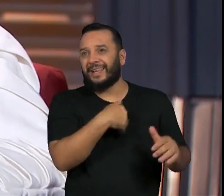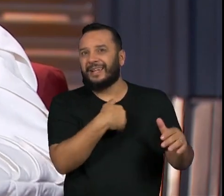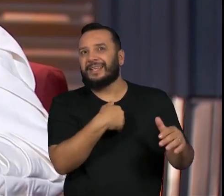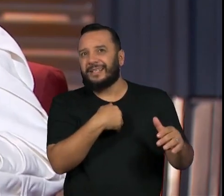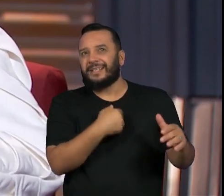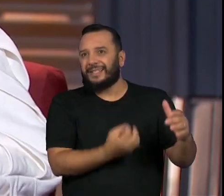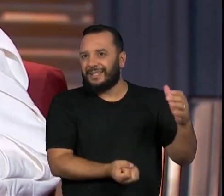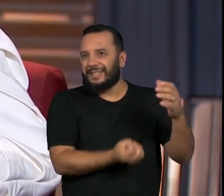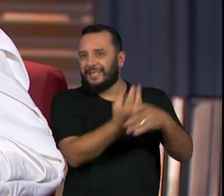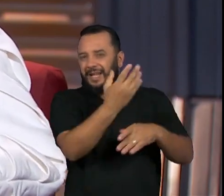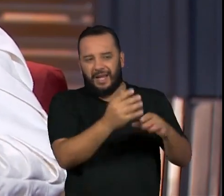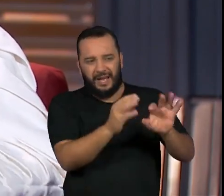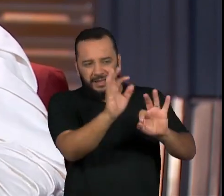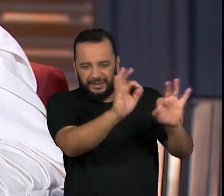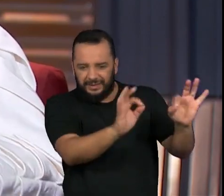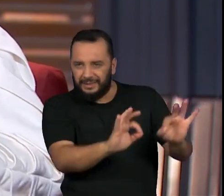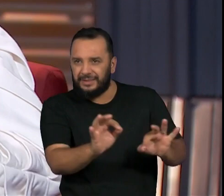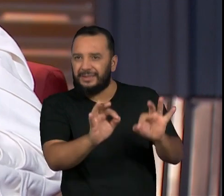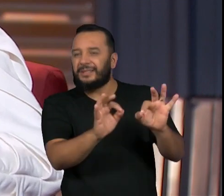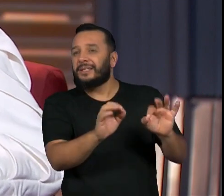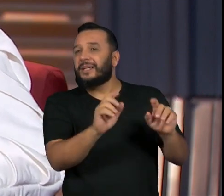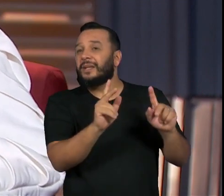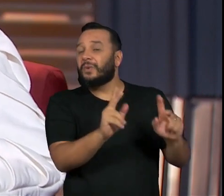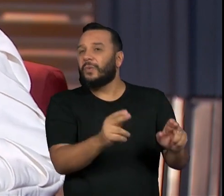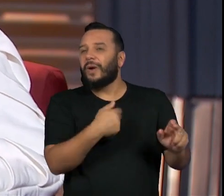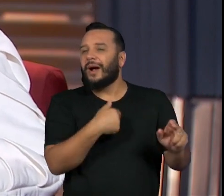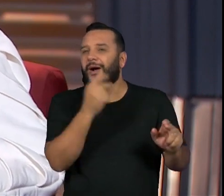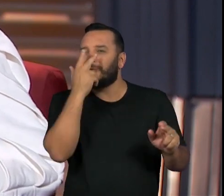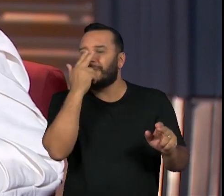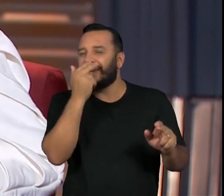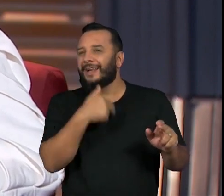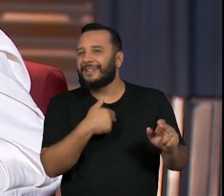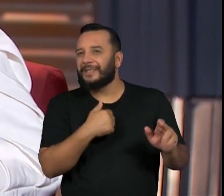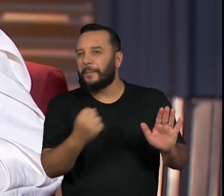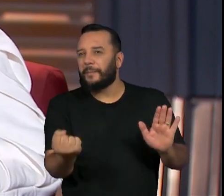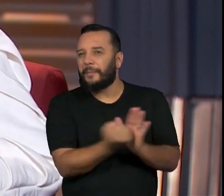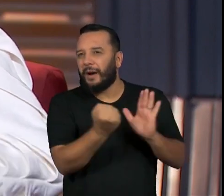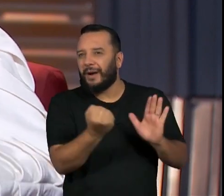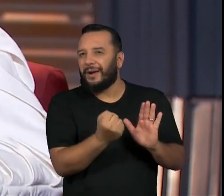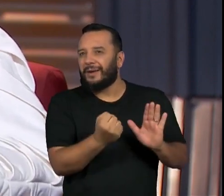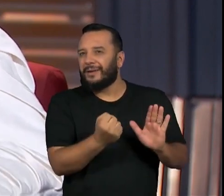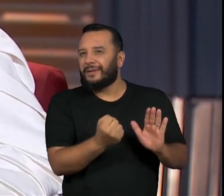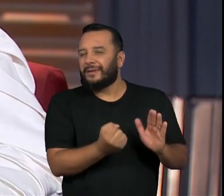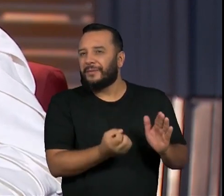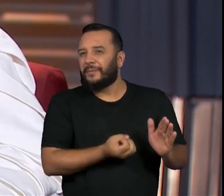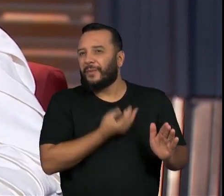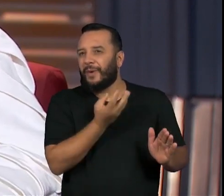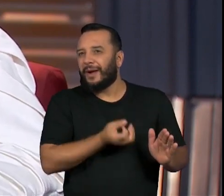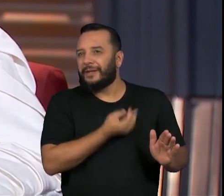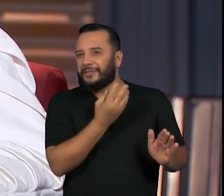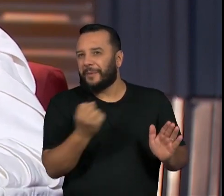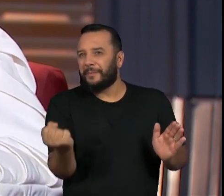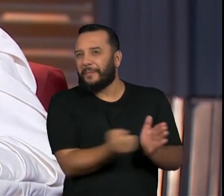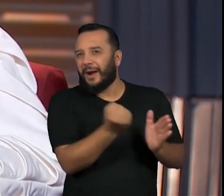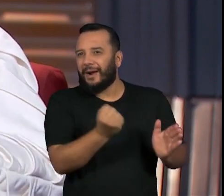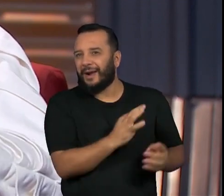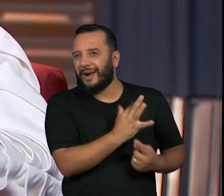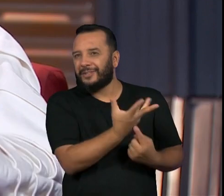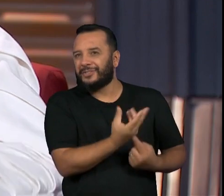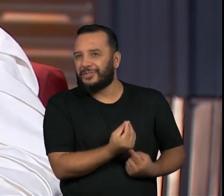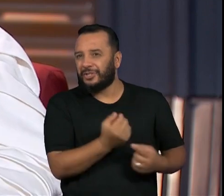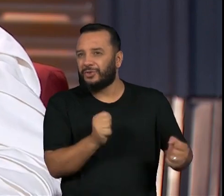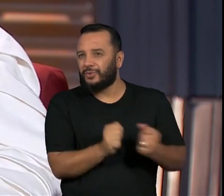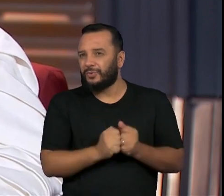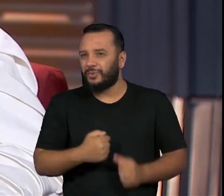uma assinatura poética, uma assinatura artística junto comigo. Né? E a partir daí eu vou entendendo que esse processo